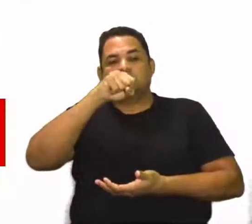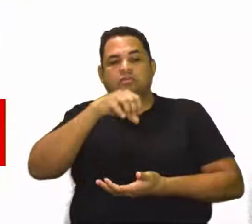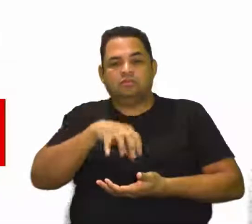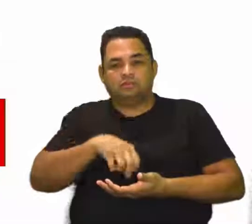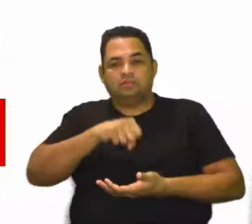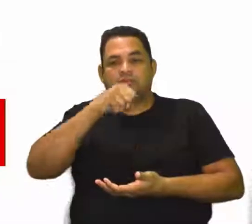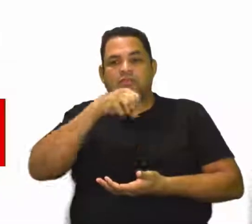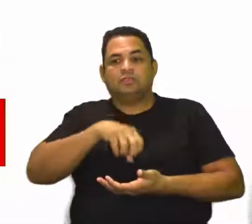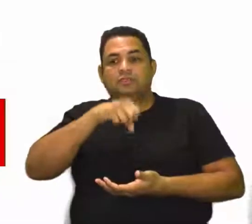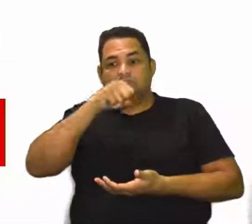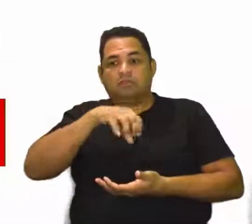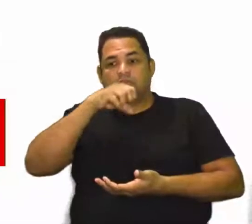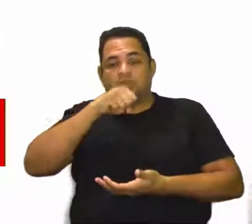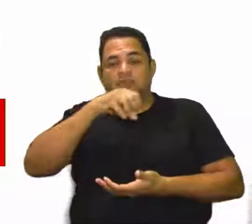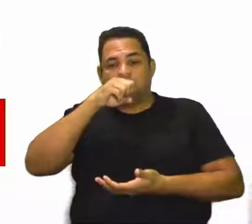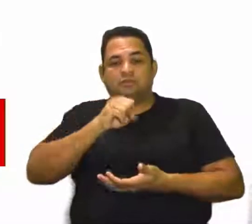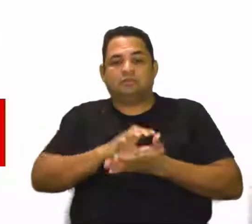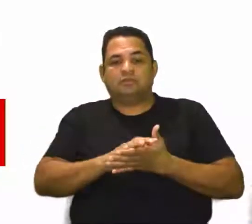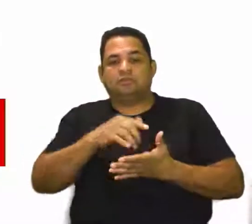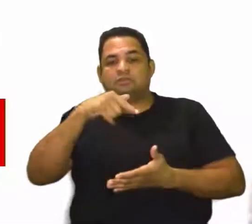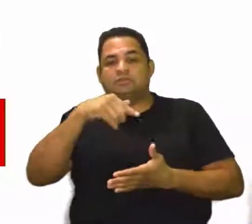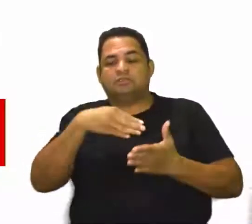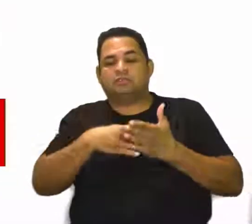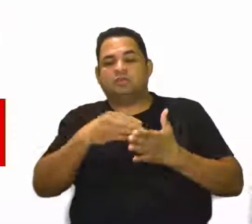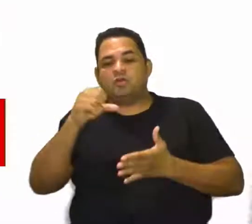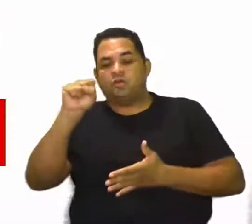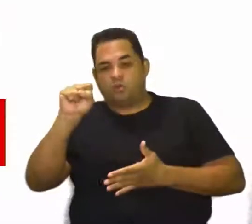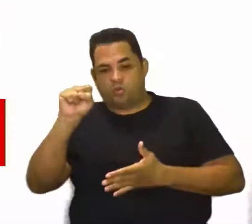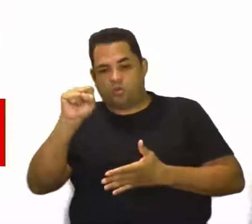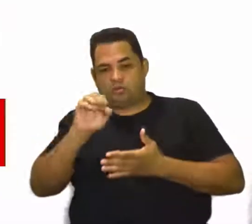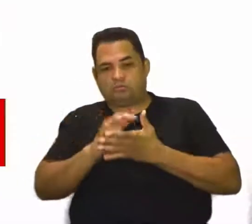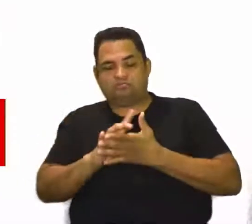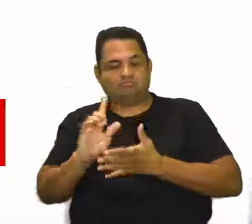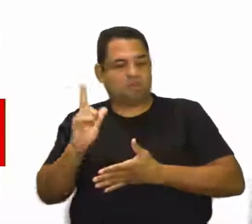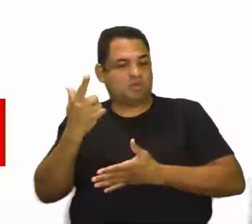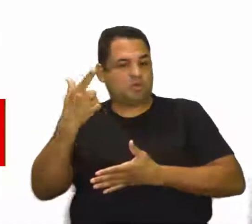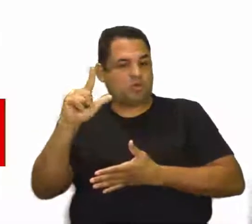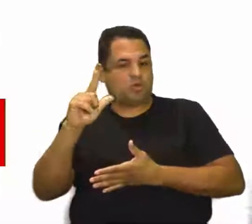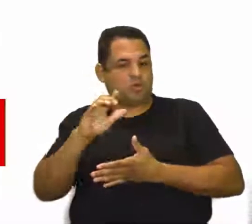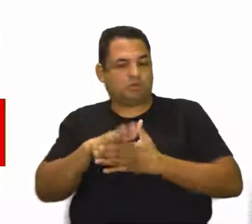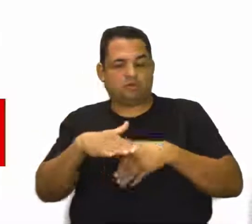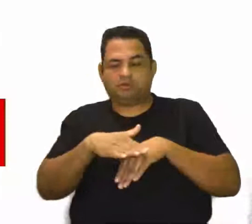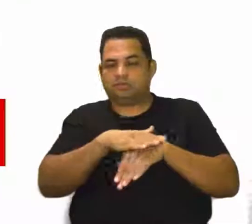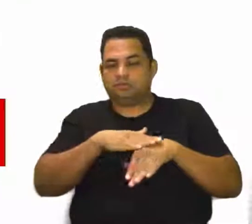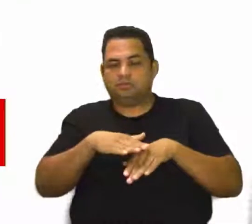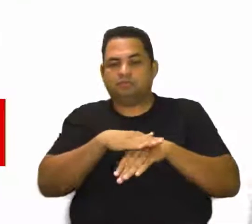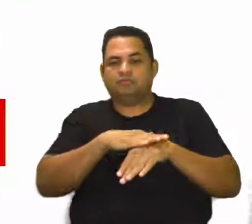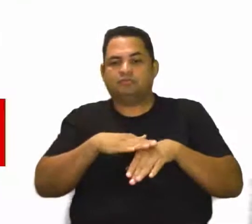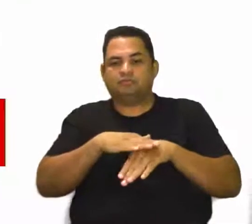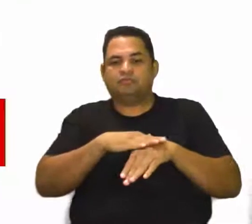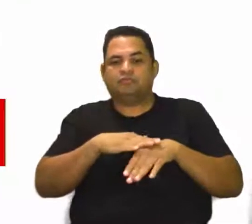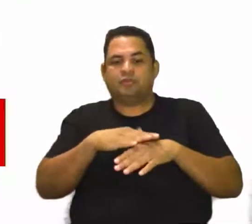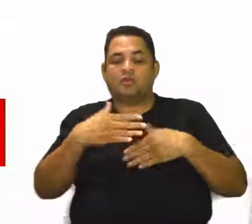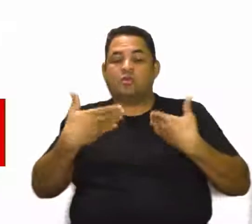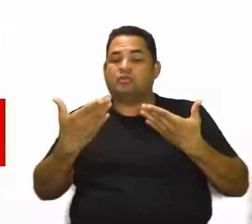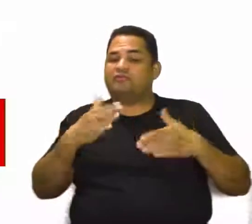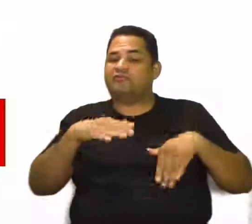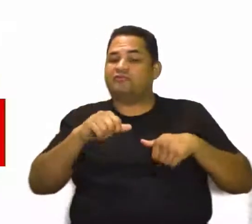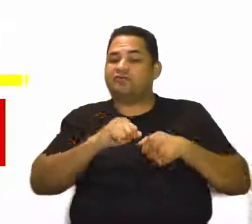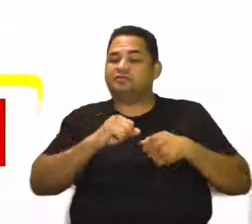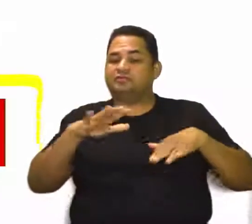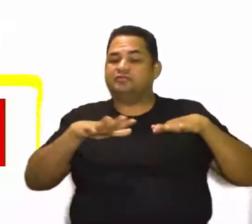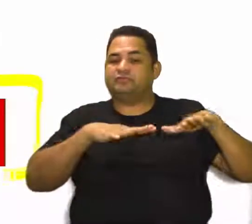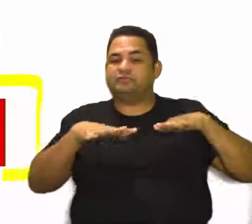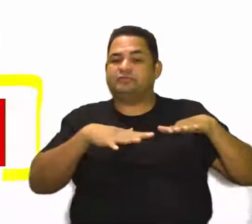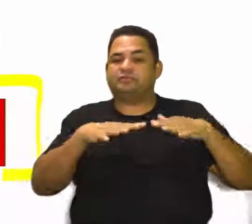já vai numa escala ali de 7 a 8, que eu já não vou conseguir mais conversar enquanto eu me movimento. Então,